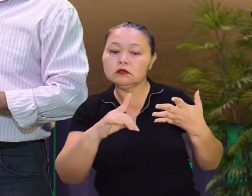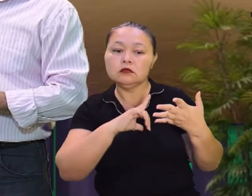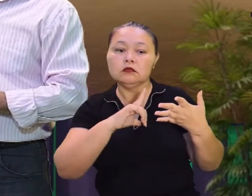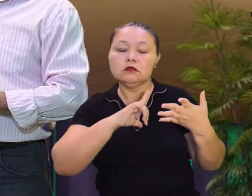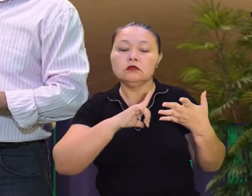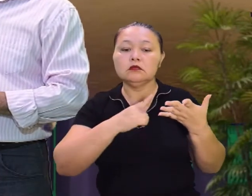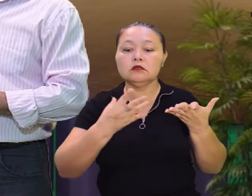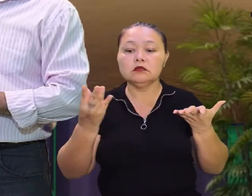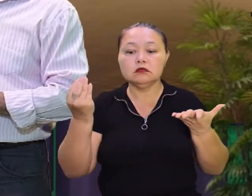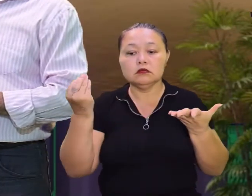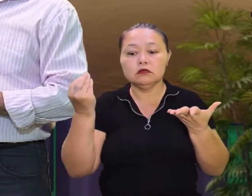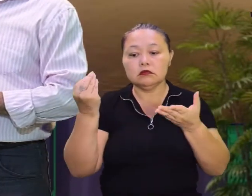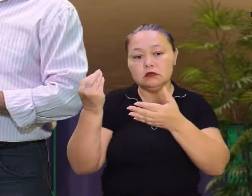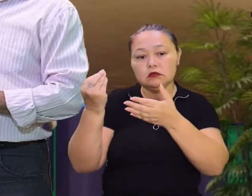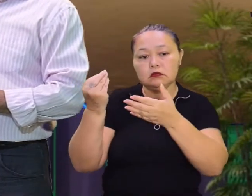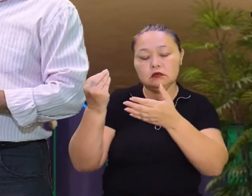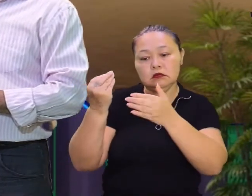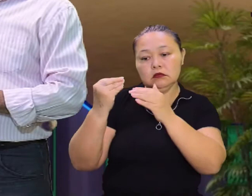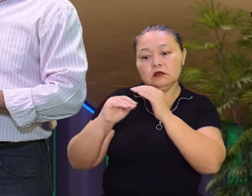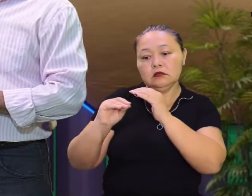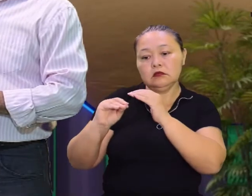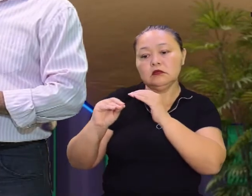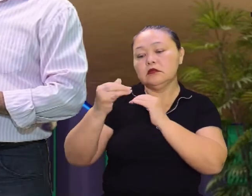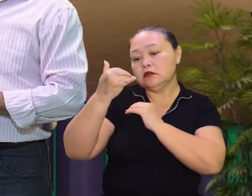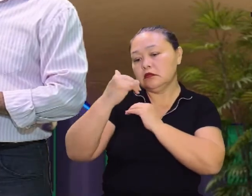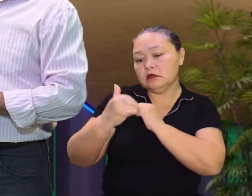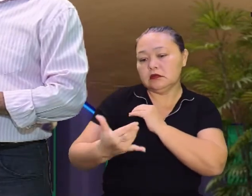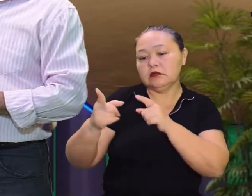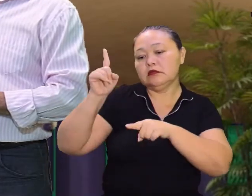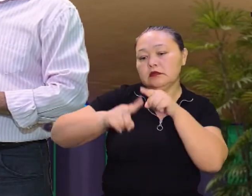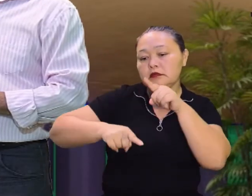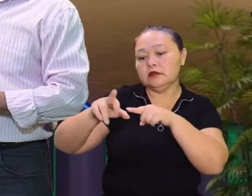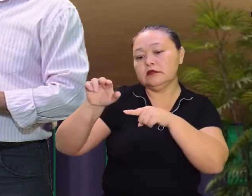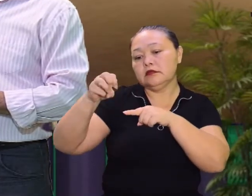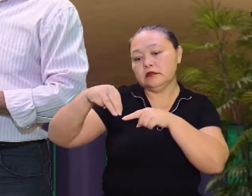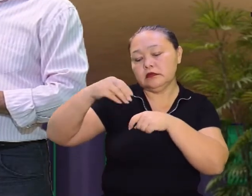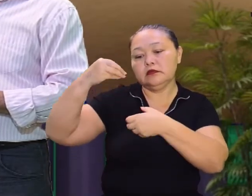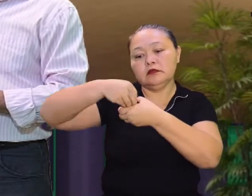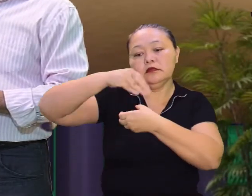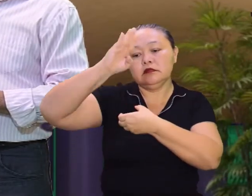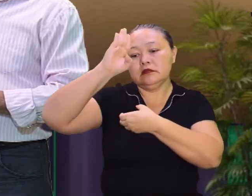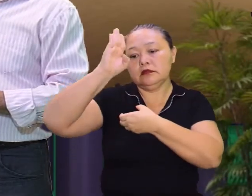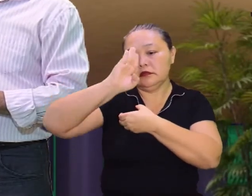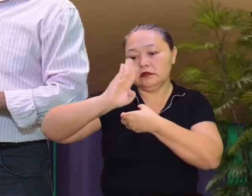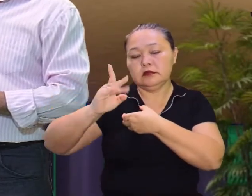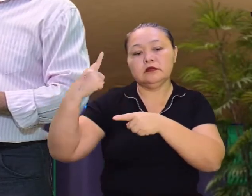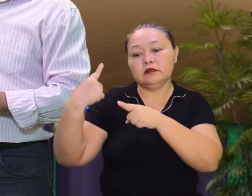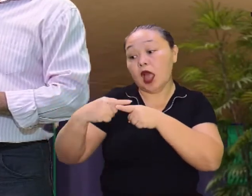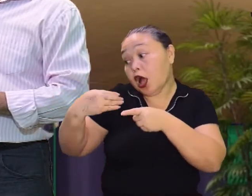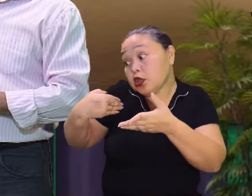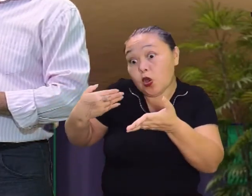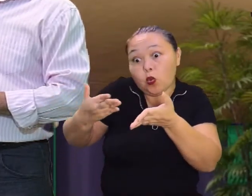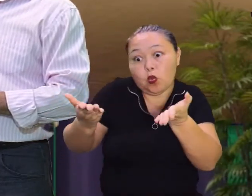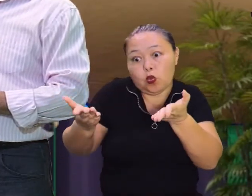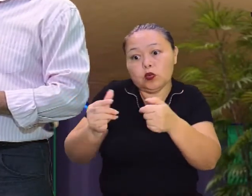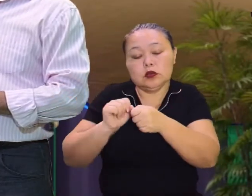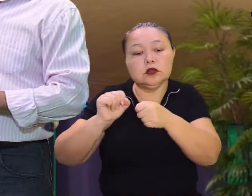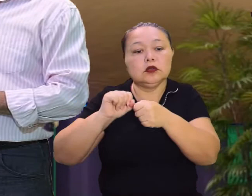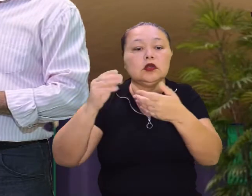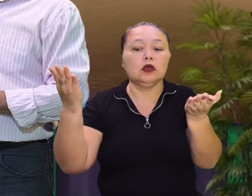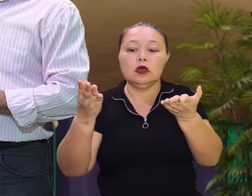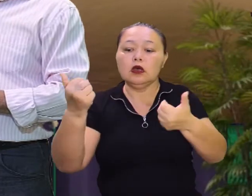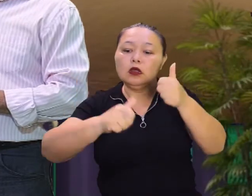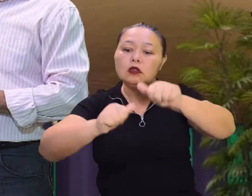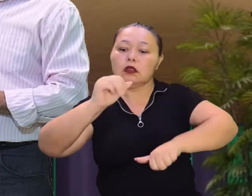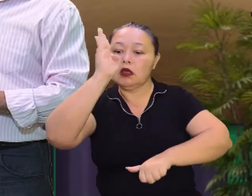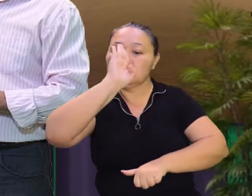desse acúmulo aí de, vamos colocar, de fonte de energia, de matéria-prima dentro do Brasil. E até hoje, até porque se a gente for analisar o Brasil hoje,